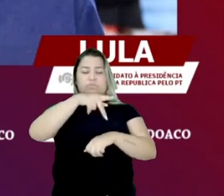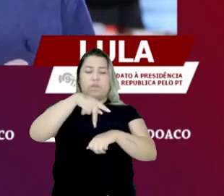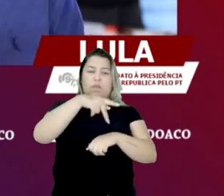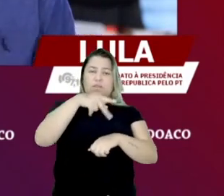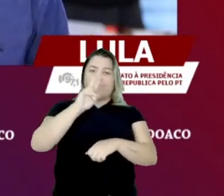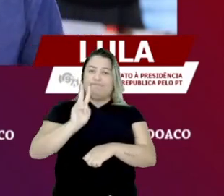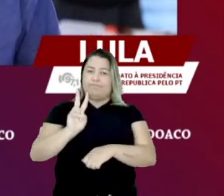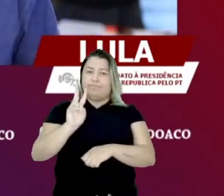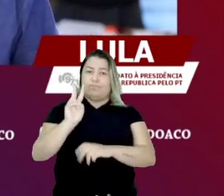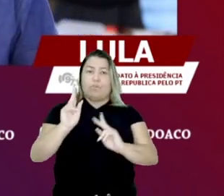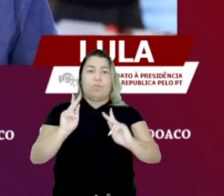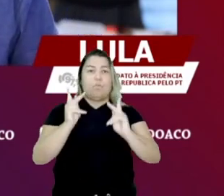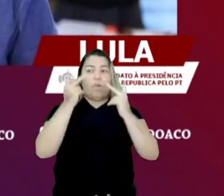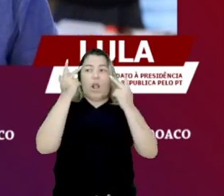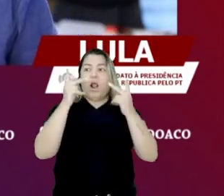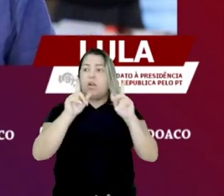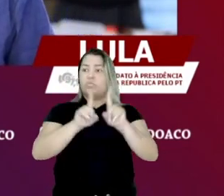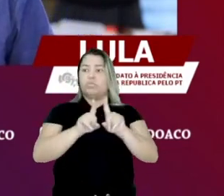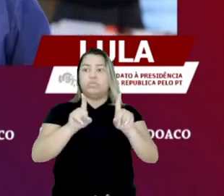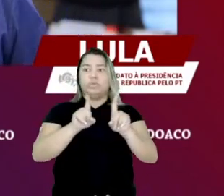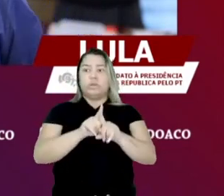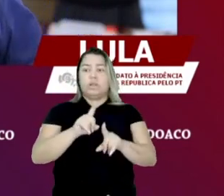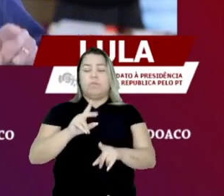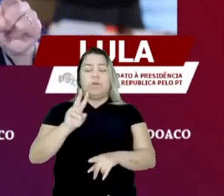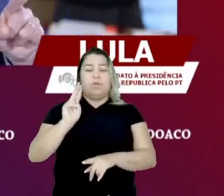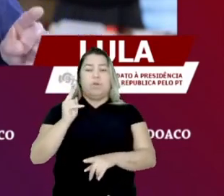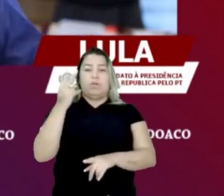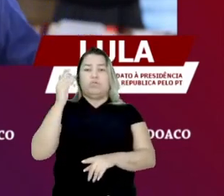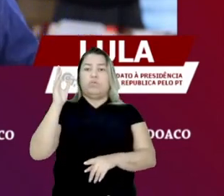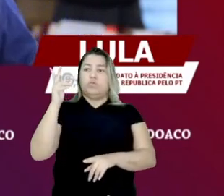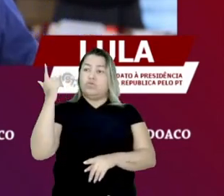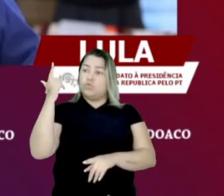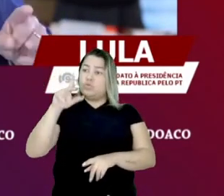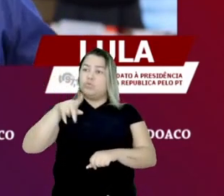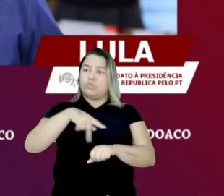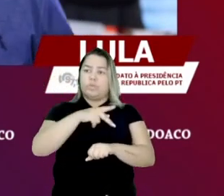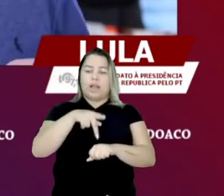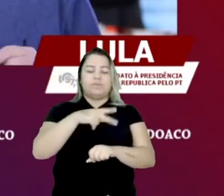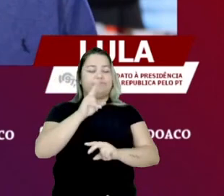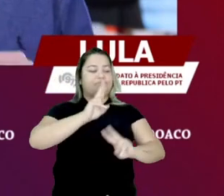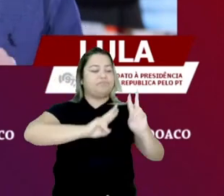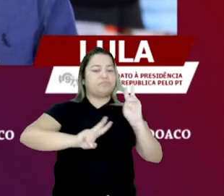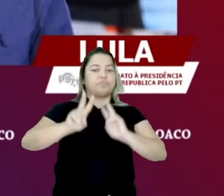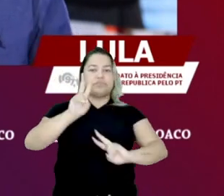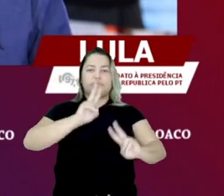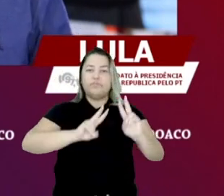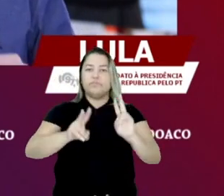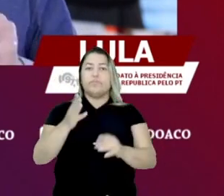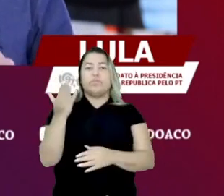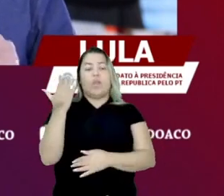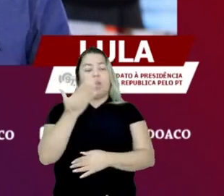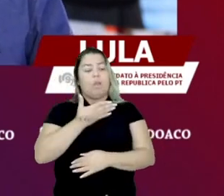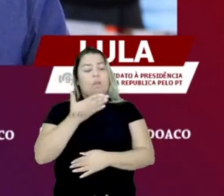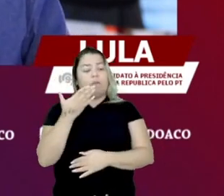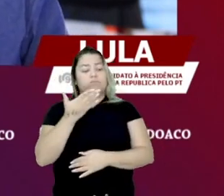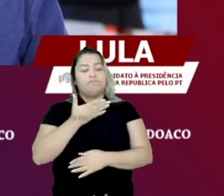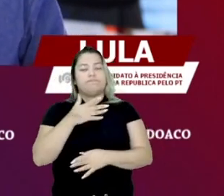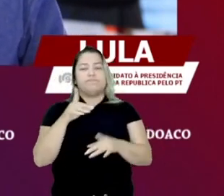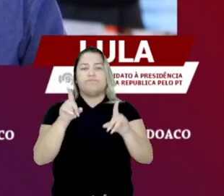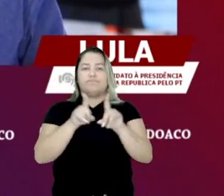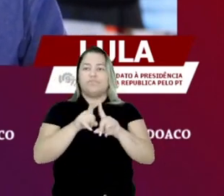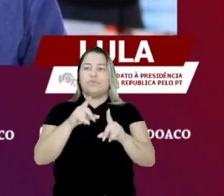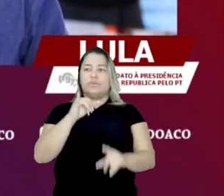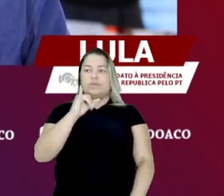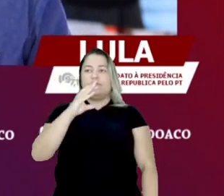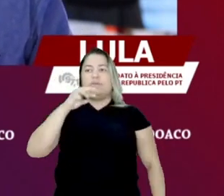ICMS não vai resultar na bomba, nem no botijão de gás e nem no diesel, aquilo que ele está criando de